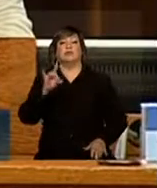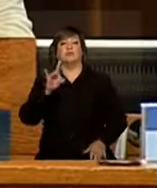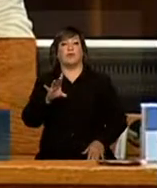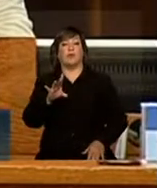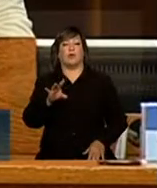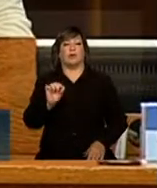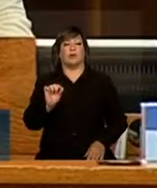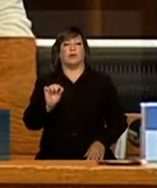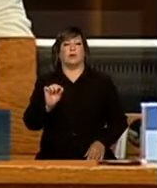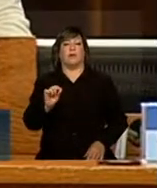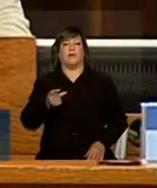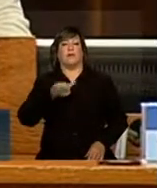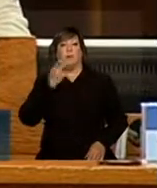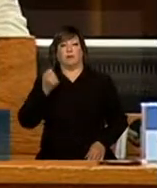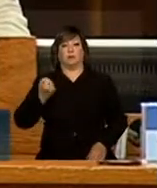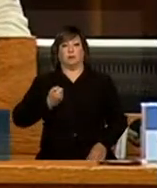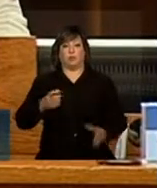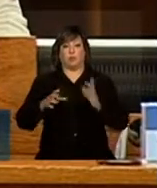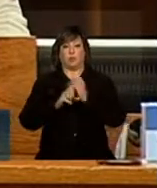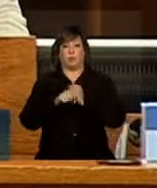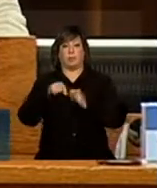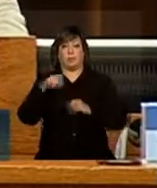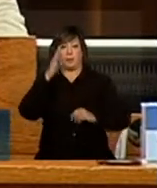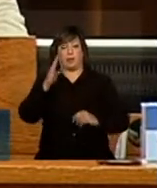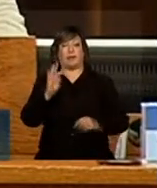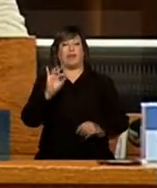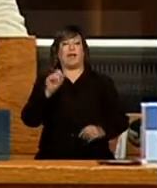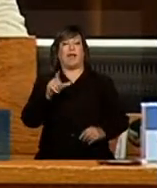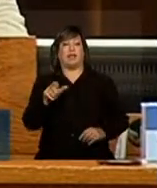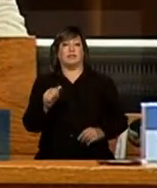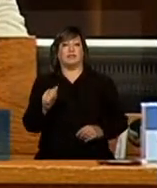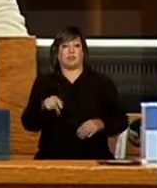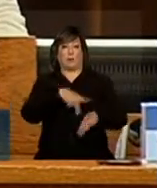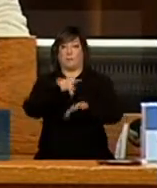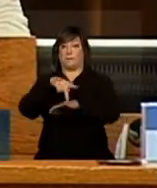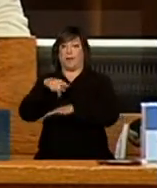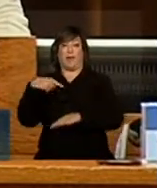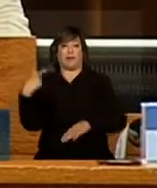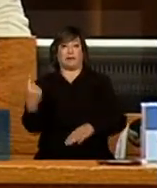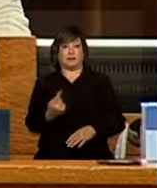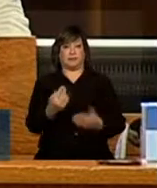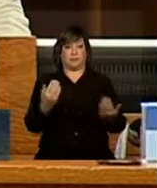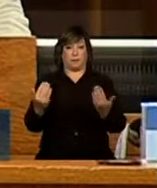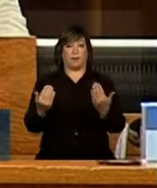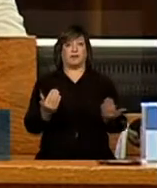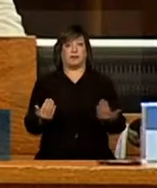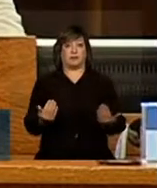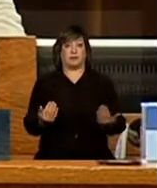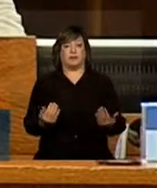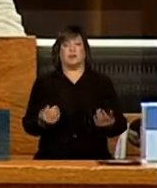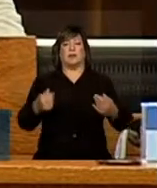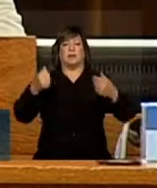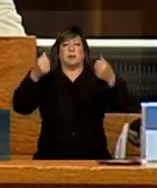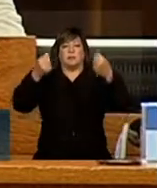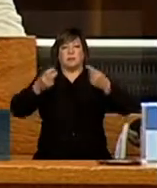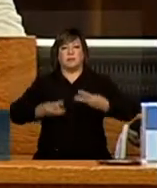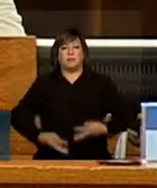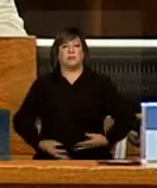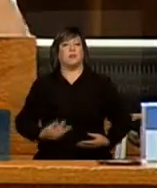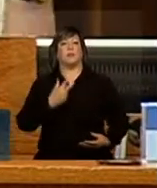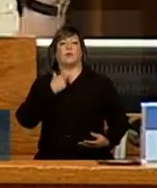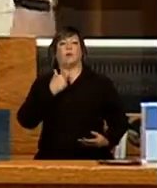ele numera o Brasil de acordo com a taxa, os países de acordo com a taxa. Um relatório jamais se compara com